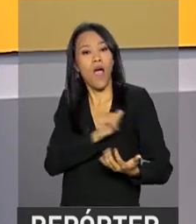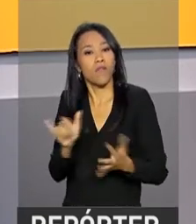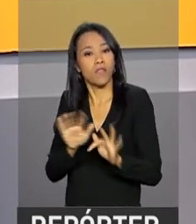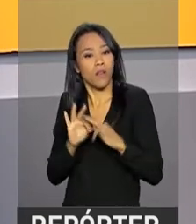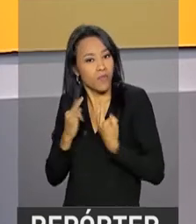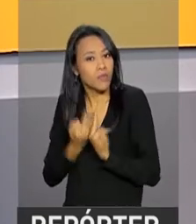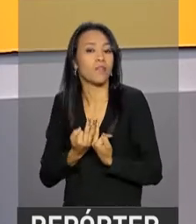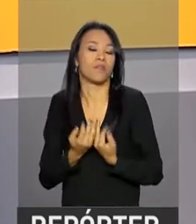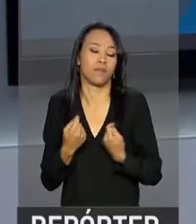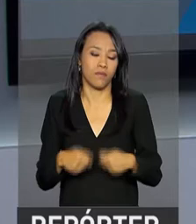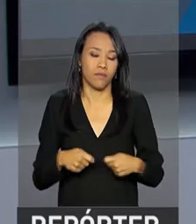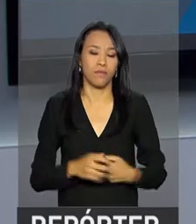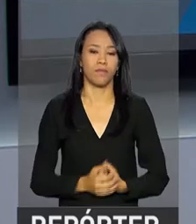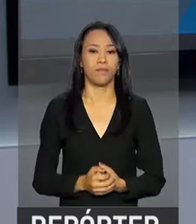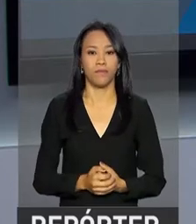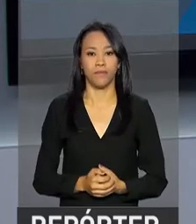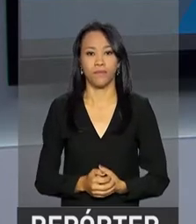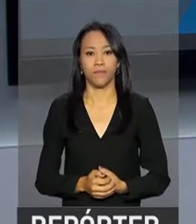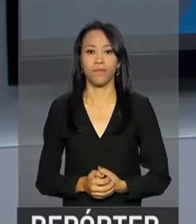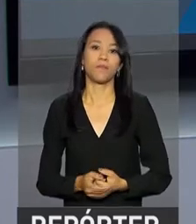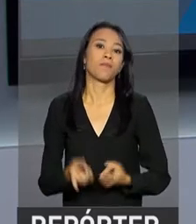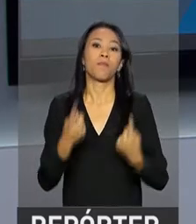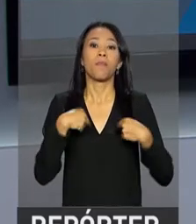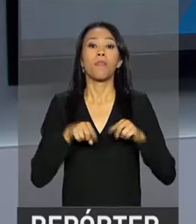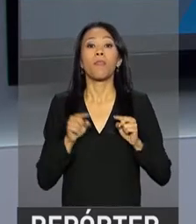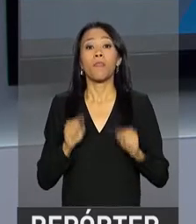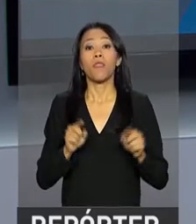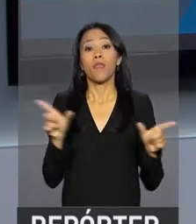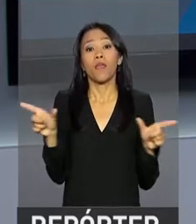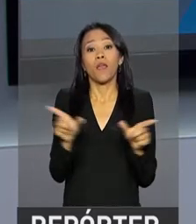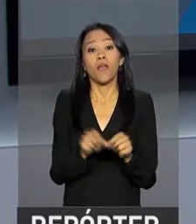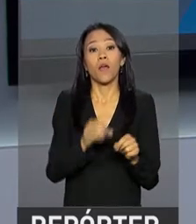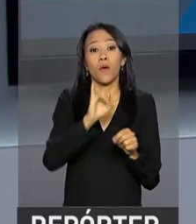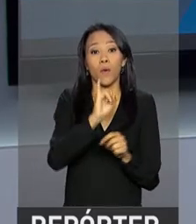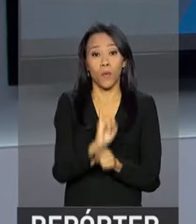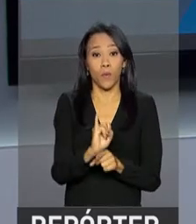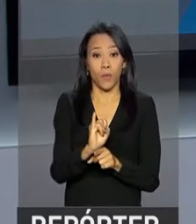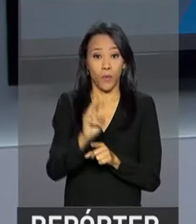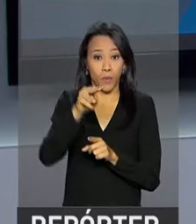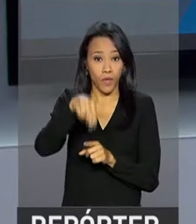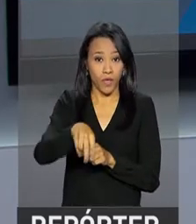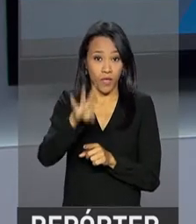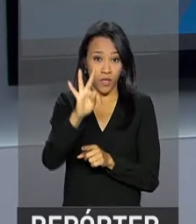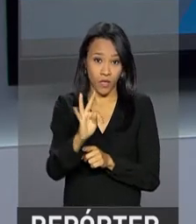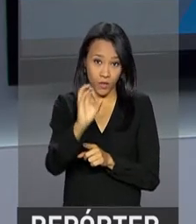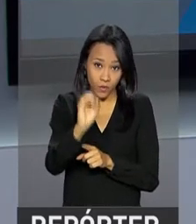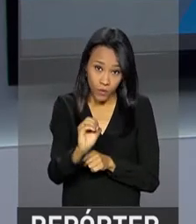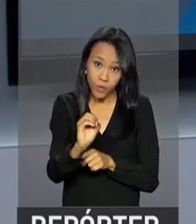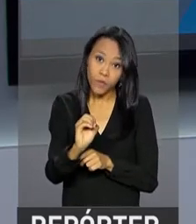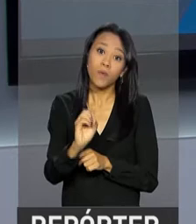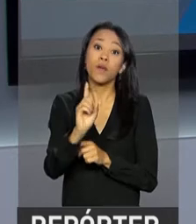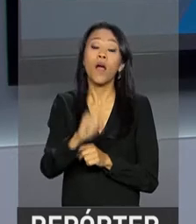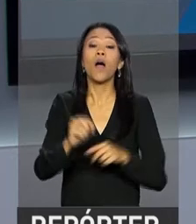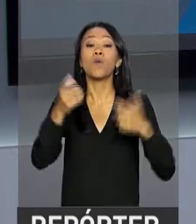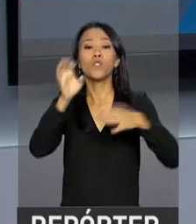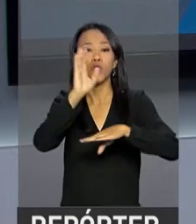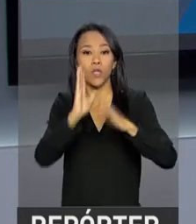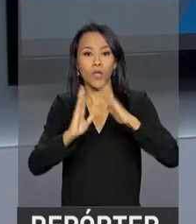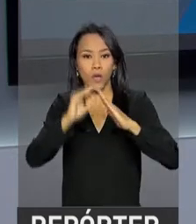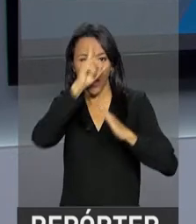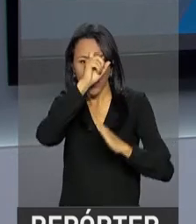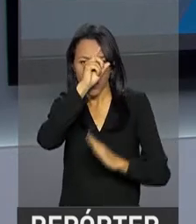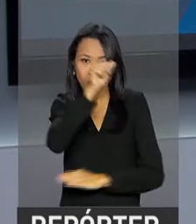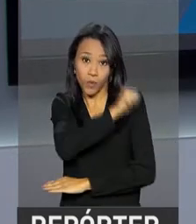esse desejo o instituto nacional de traumatologia e ortopedia jamil adi no into e no rio de janeiro